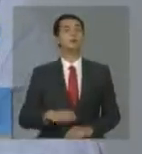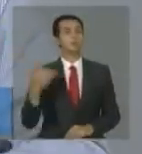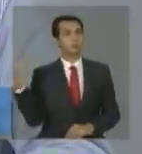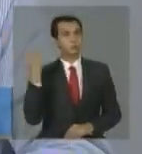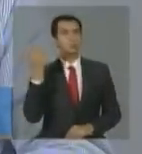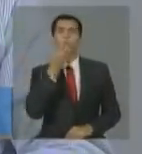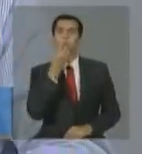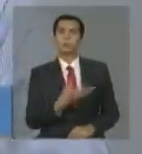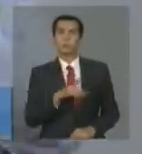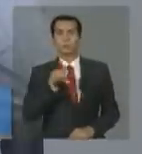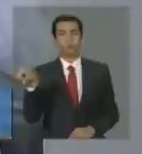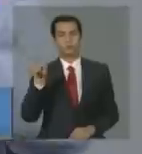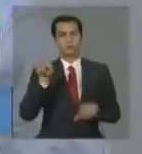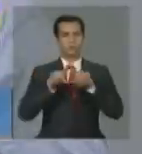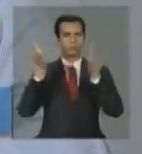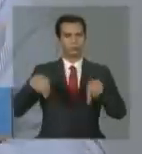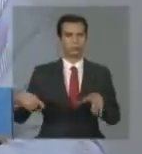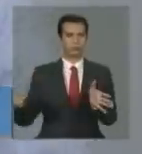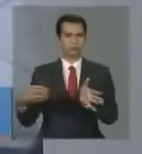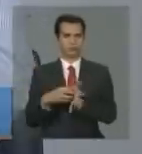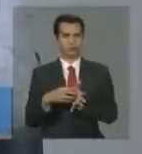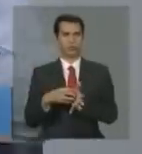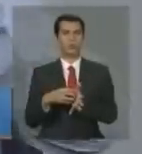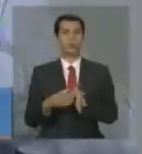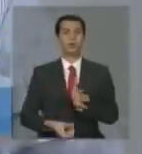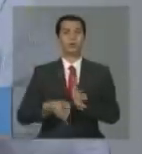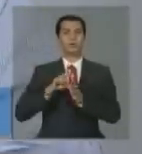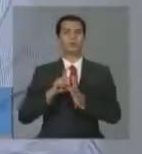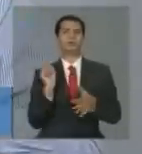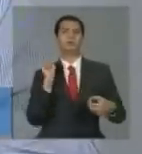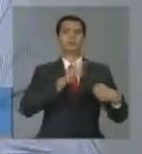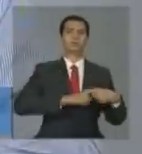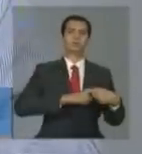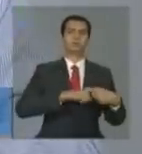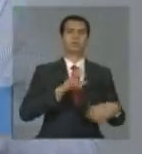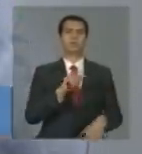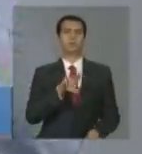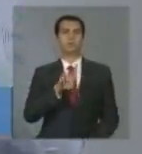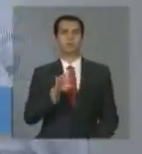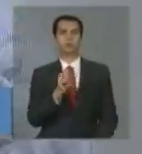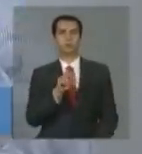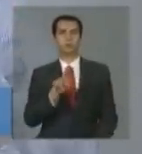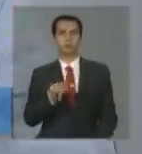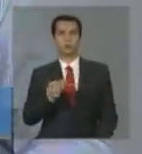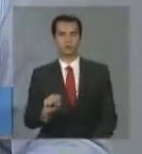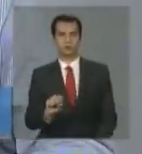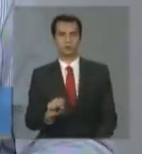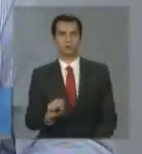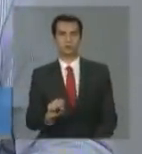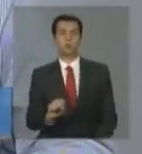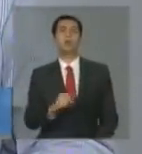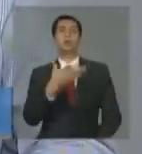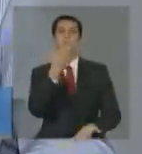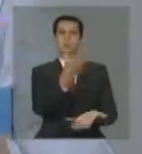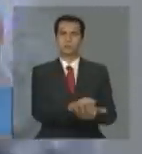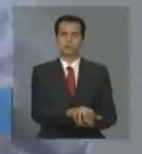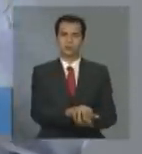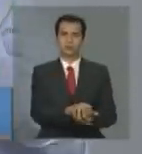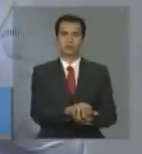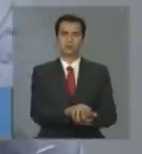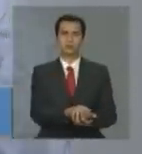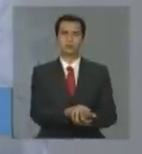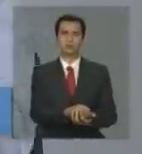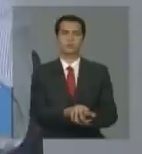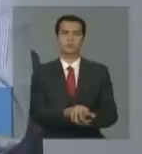CadSuas. Ele cadastrou o usuário ou o SAA puxou a informação do CadSuas, ele vai salvar esse cadastro. E a partir do momento